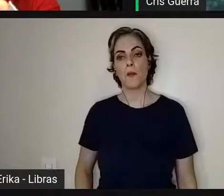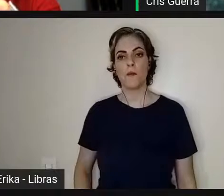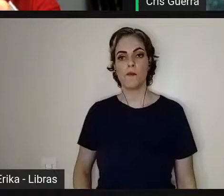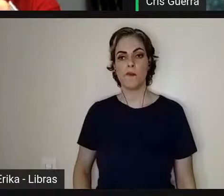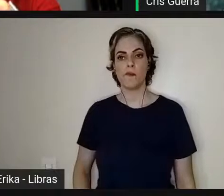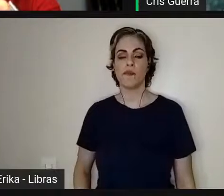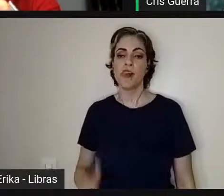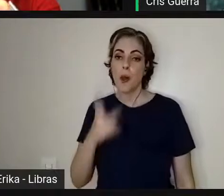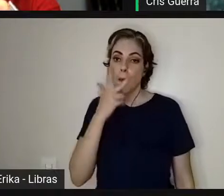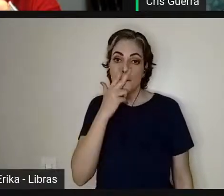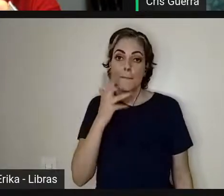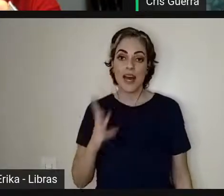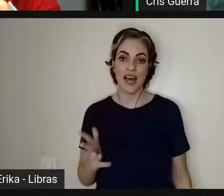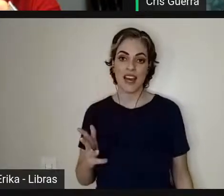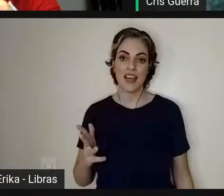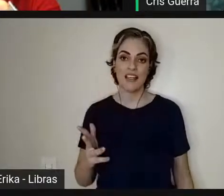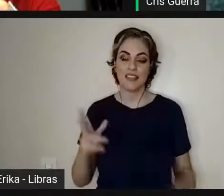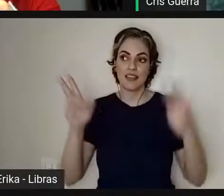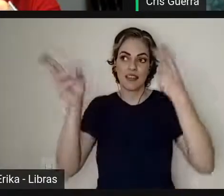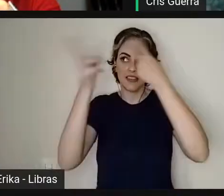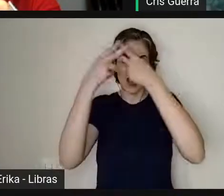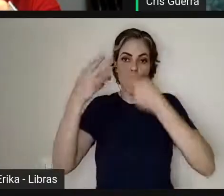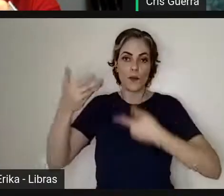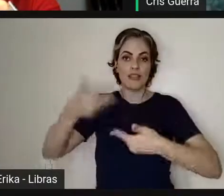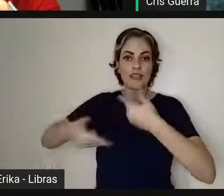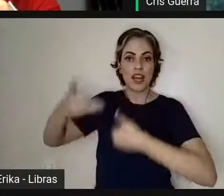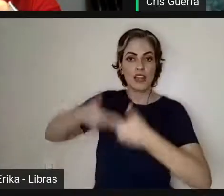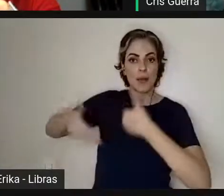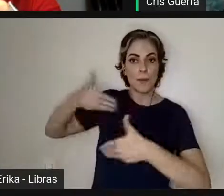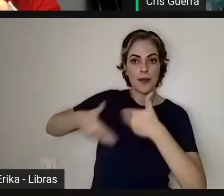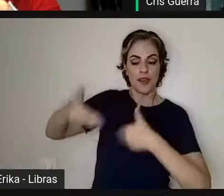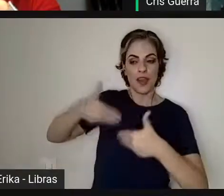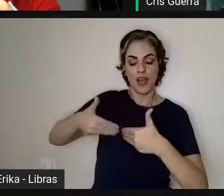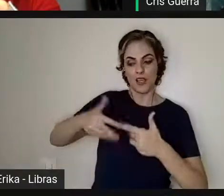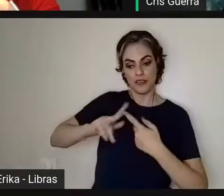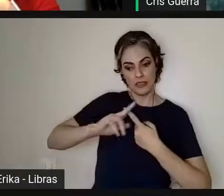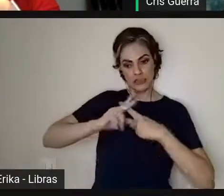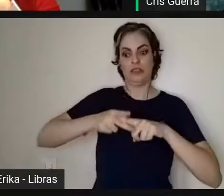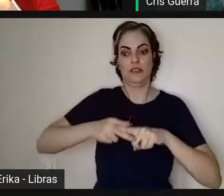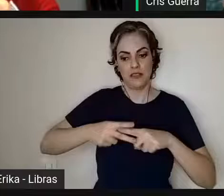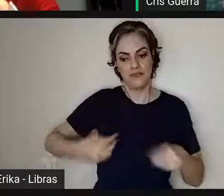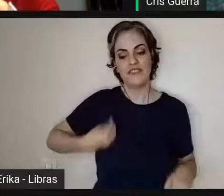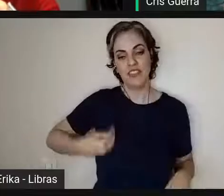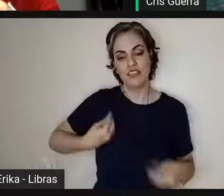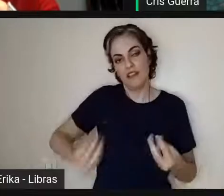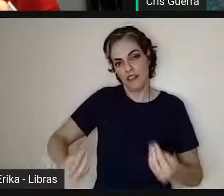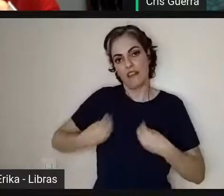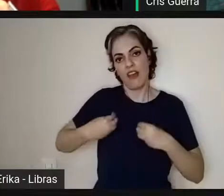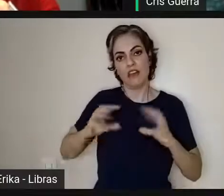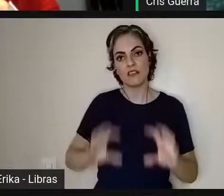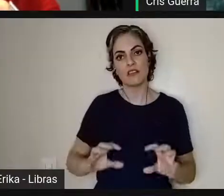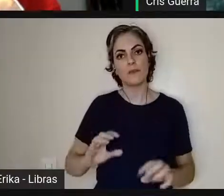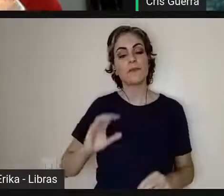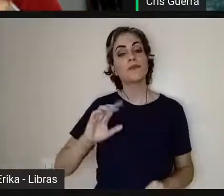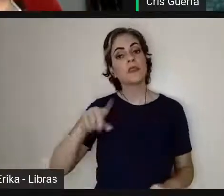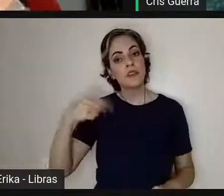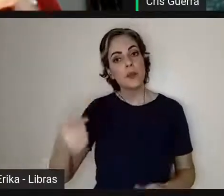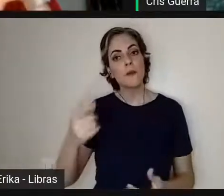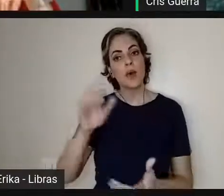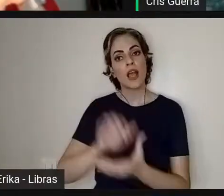treinamento meio tropa de elite, porque a vida às vezes te dá um treinamento, né? E aí eu me casei pela primeira